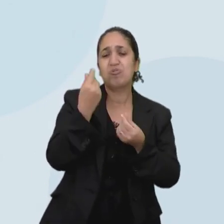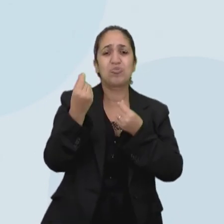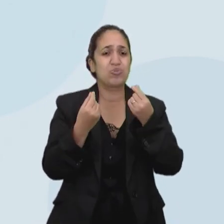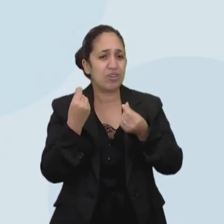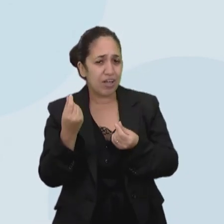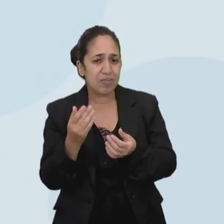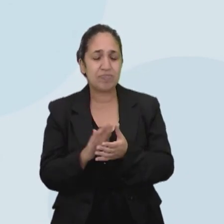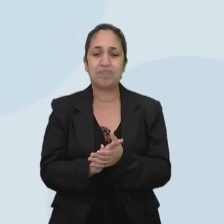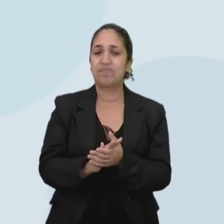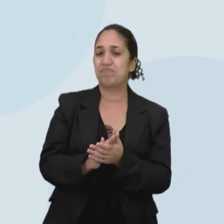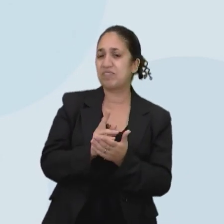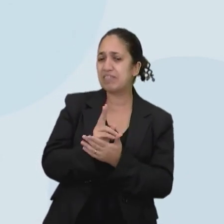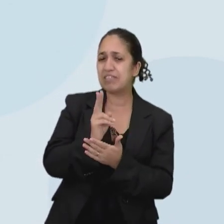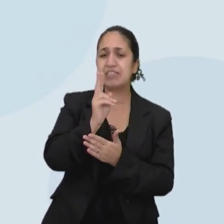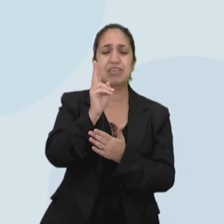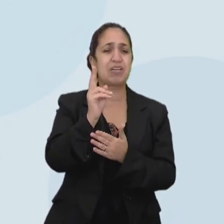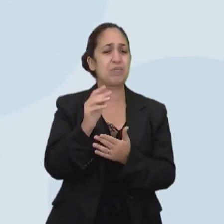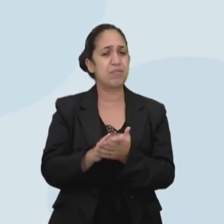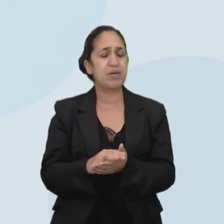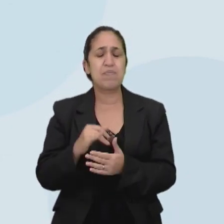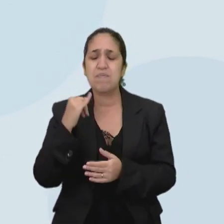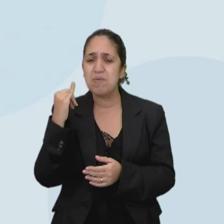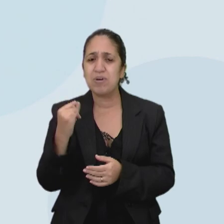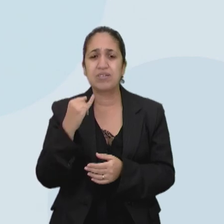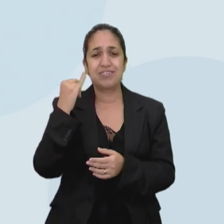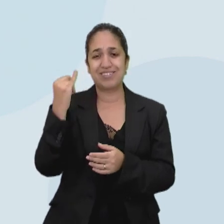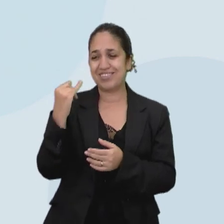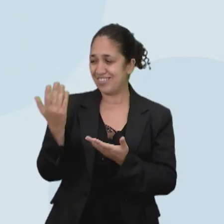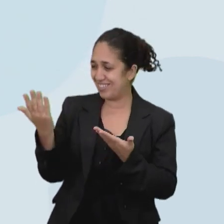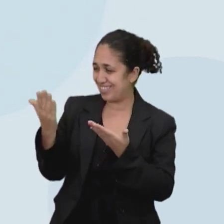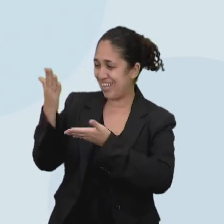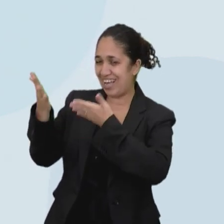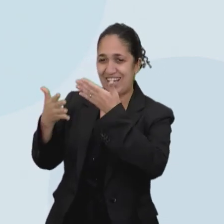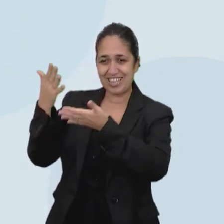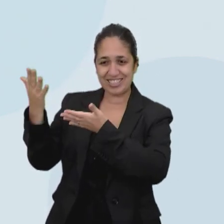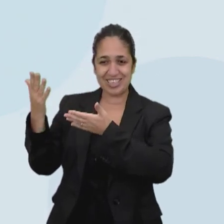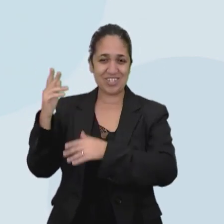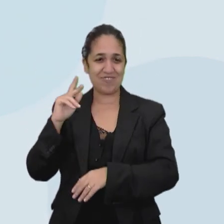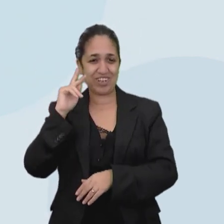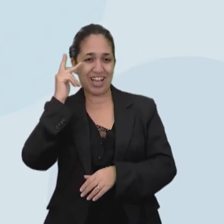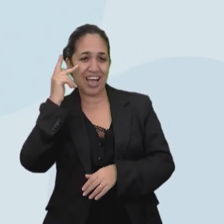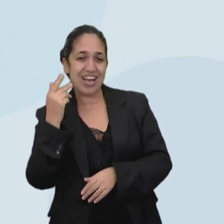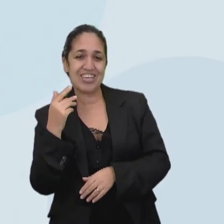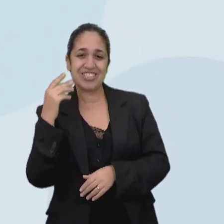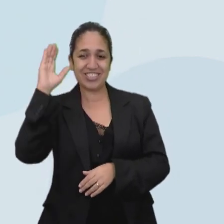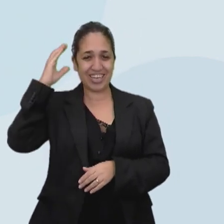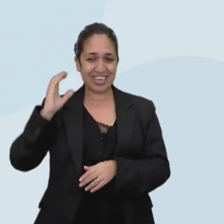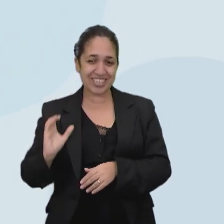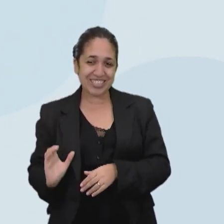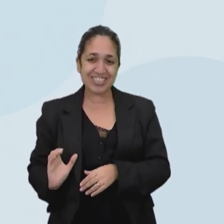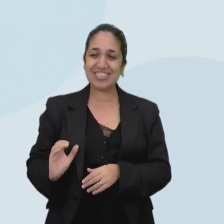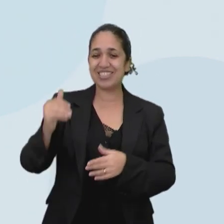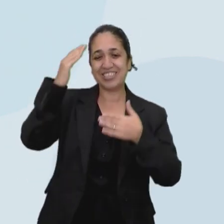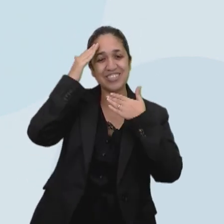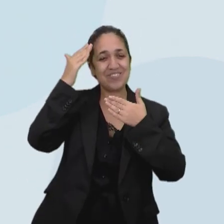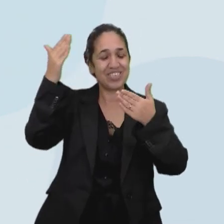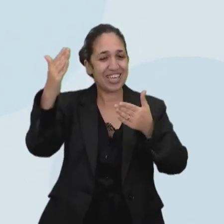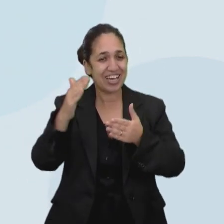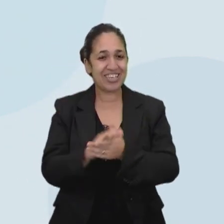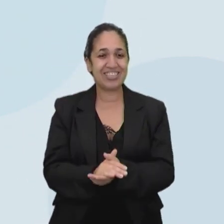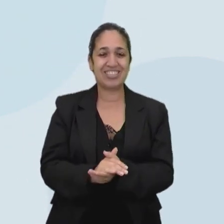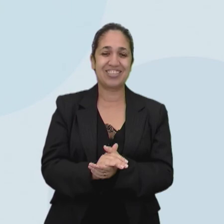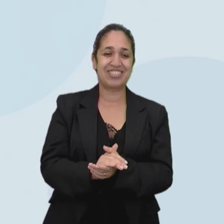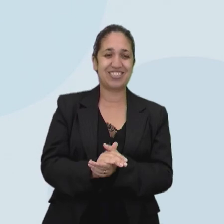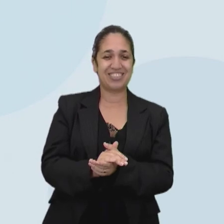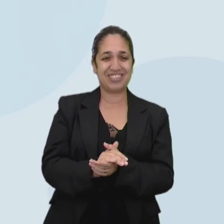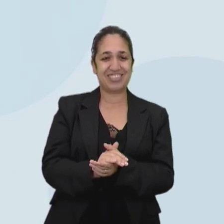melhorar, sempre muito importante. Nas Libras aí com a gente hoje a Kátia e a Cristiane, muito obrigado. E o nosso